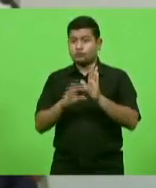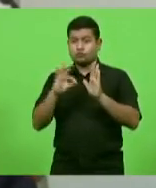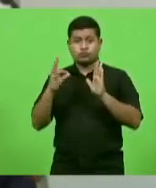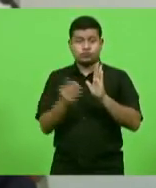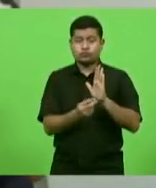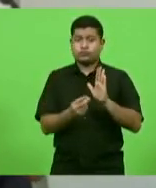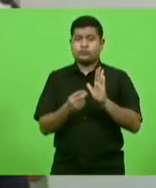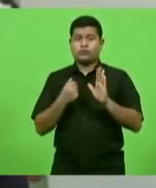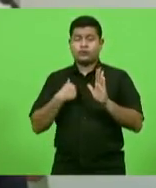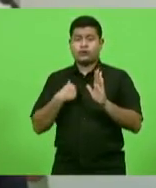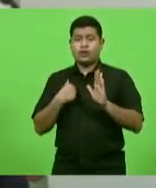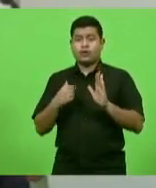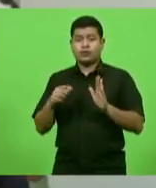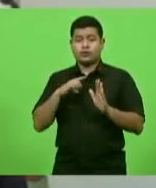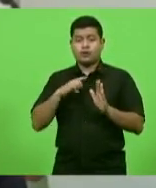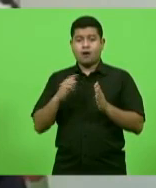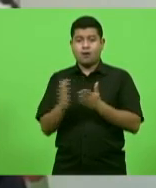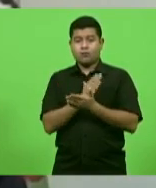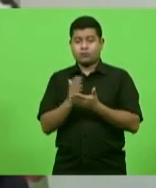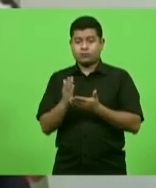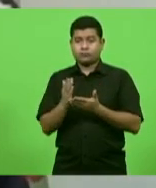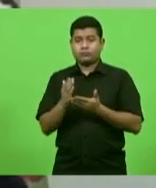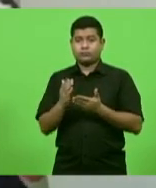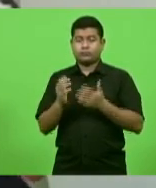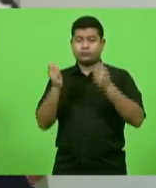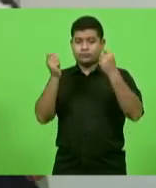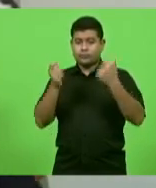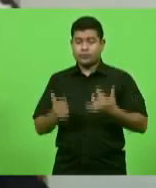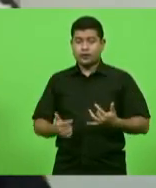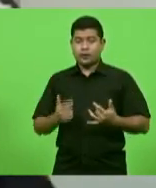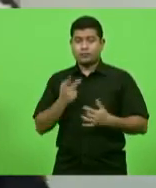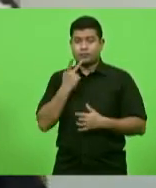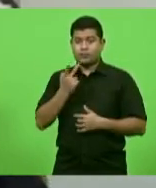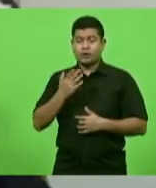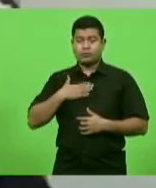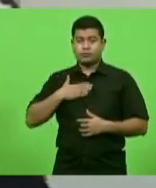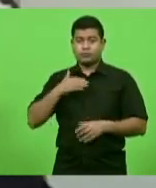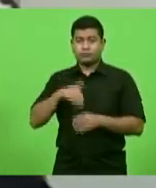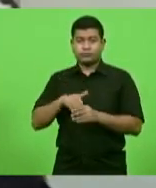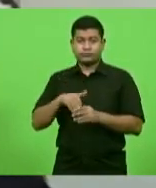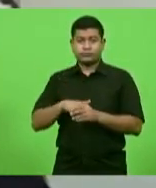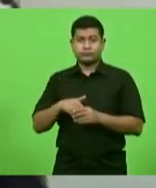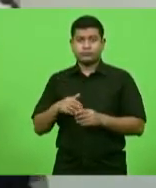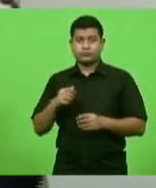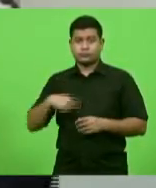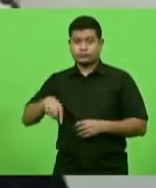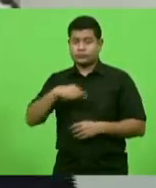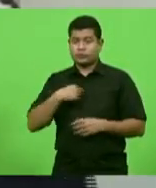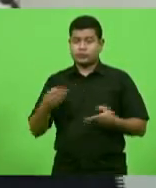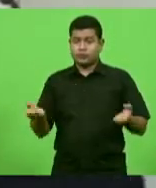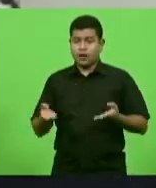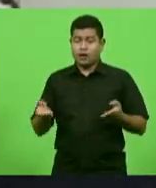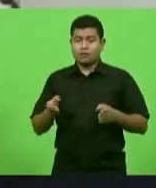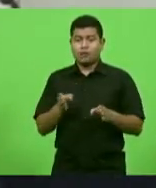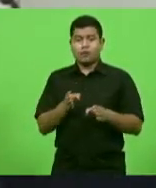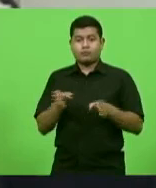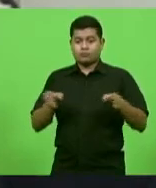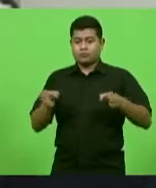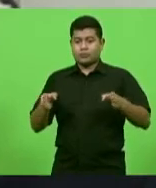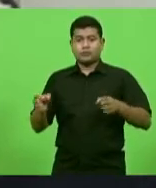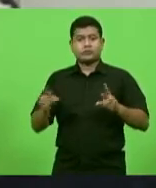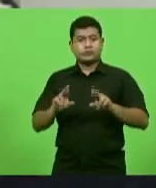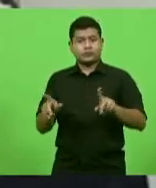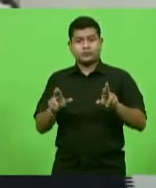valho-me de algumas considerações finais inicialmente para afirmar que estamos em um novo estágio